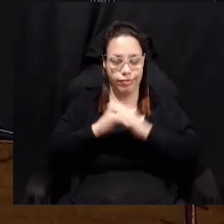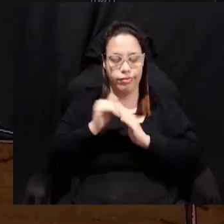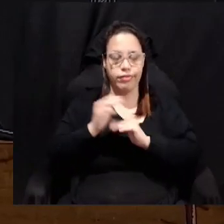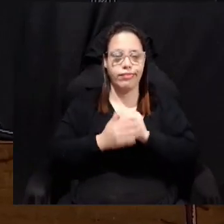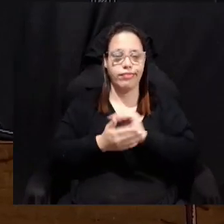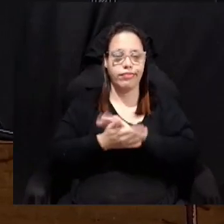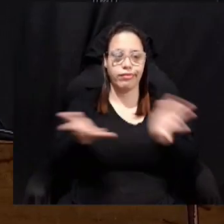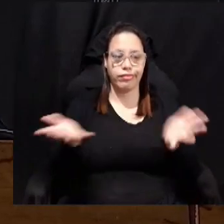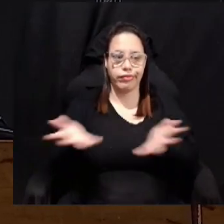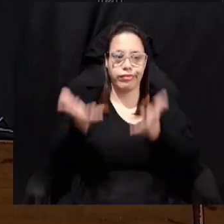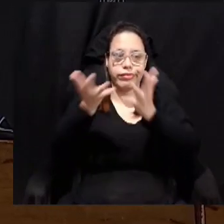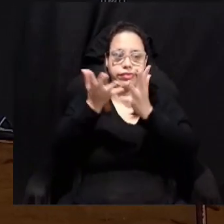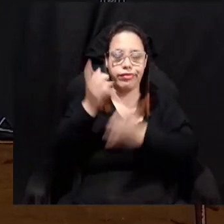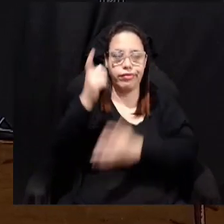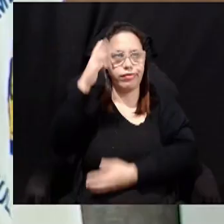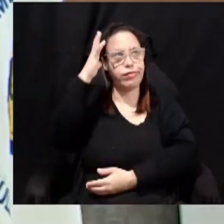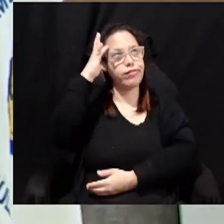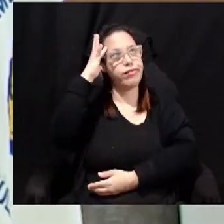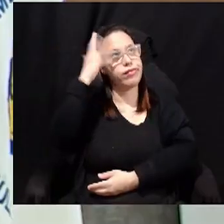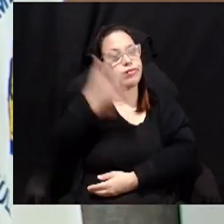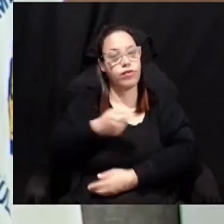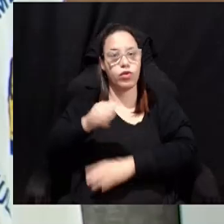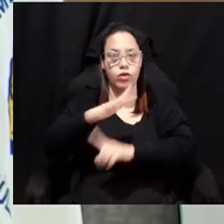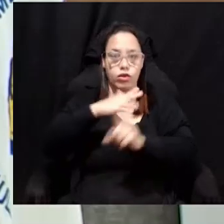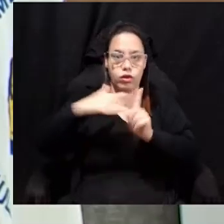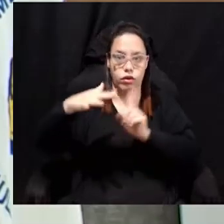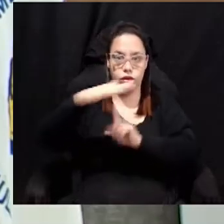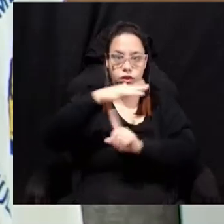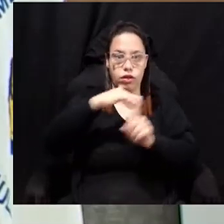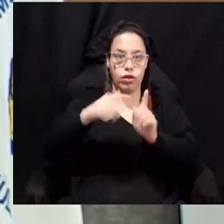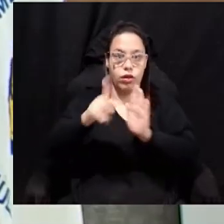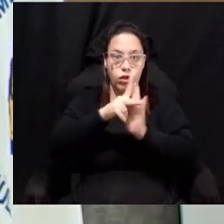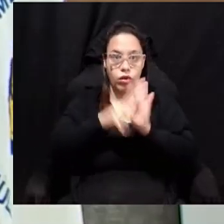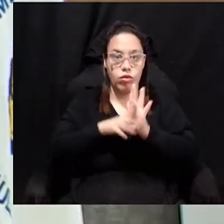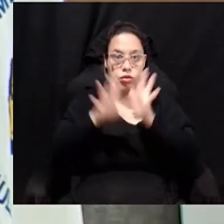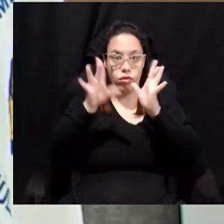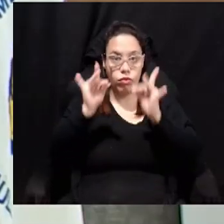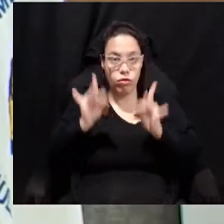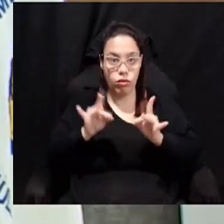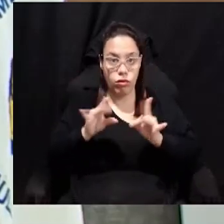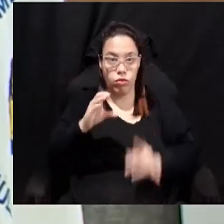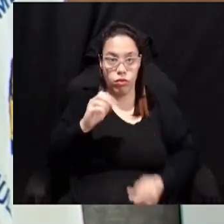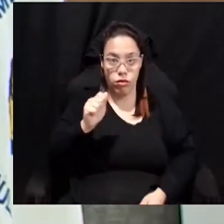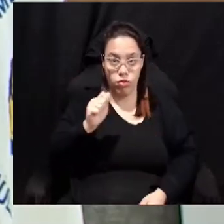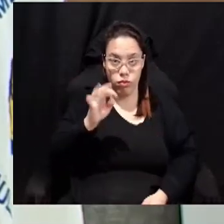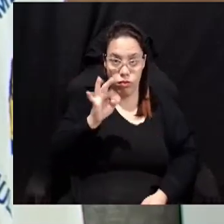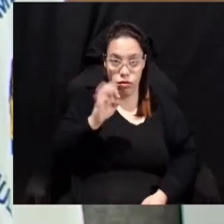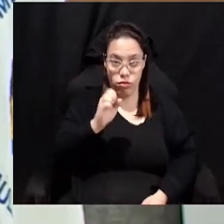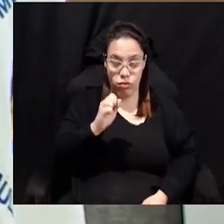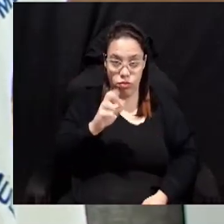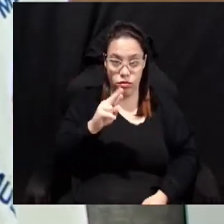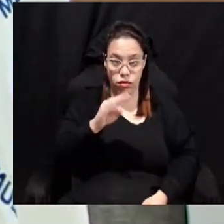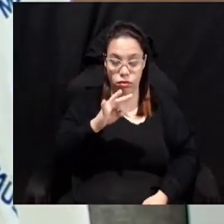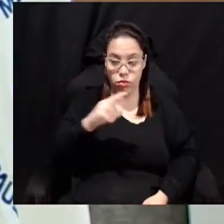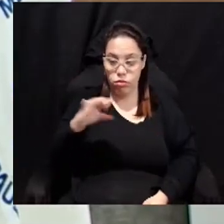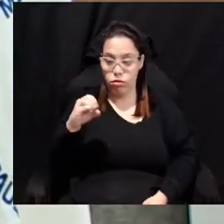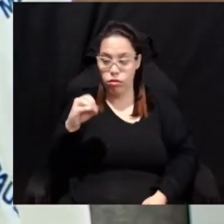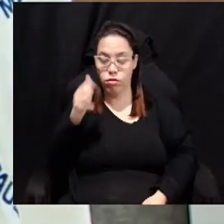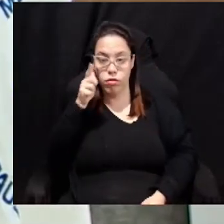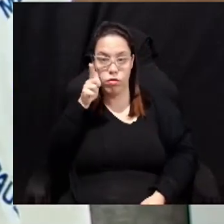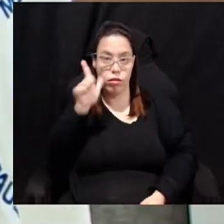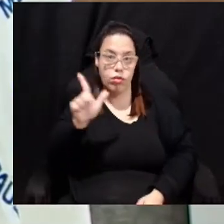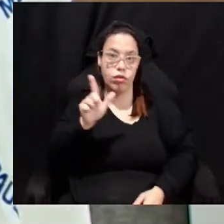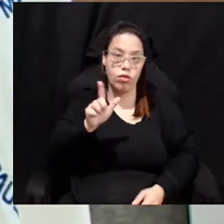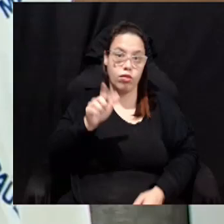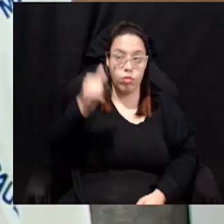a conscientização ambiental. O projeto especificamente é para o catatreco, para que as famílias consigam se precaver